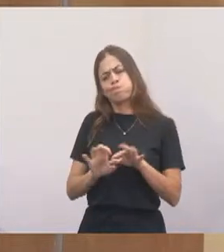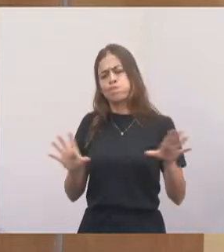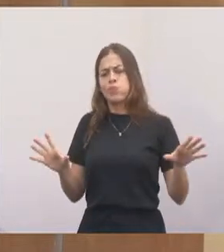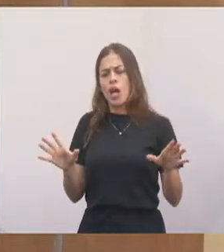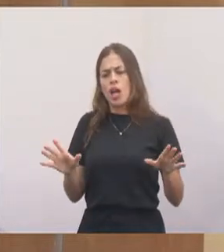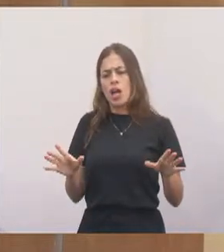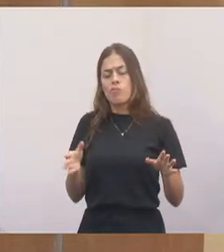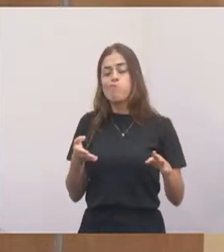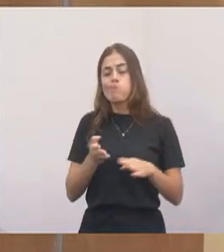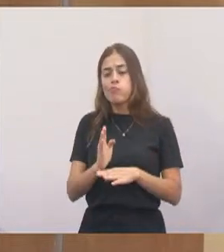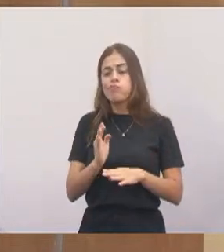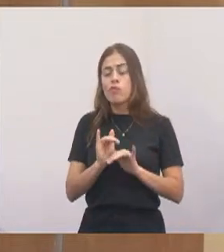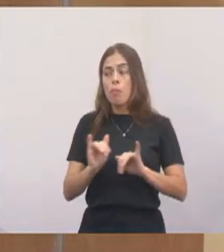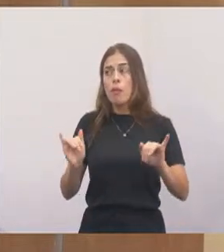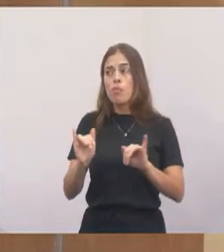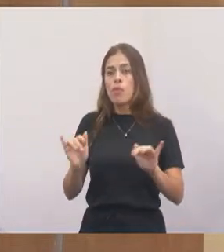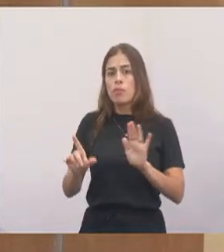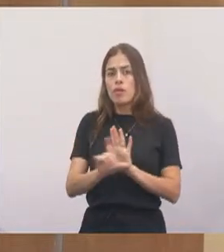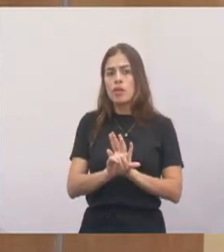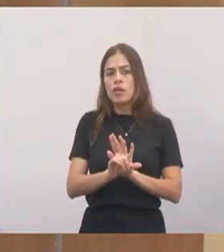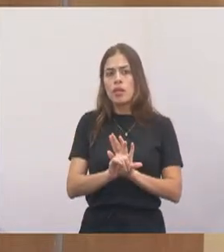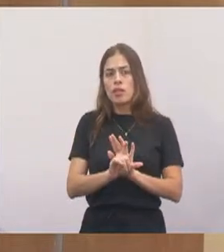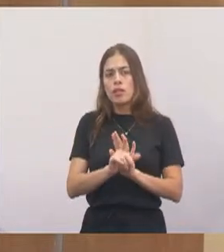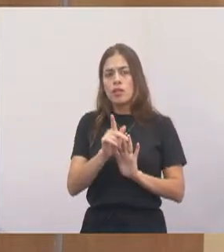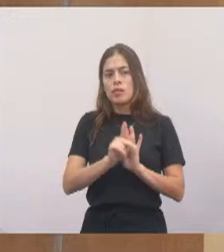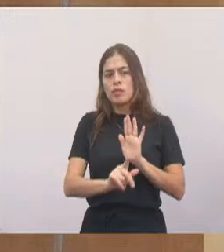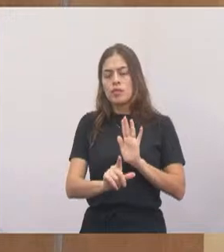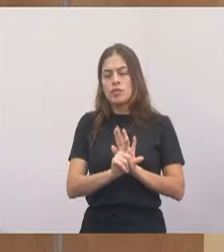a sanção do projeto de lei número